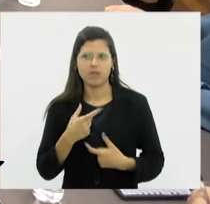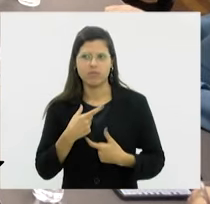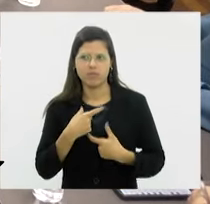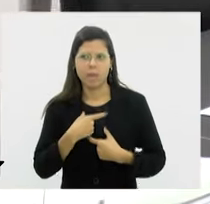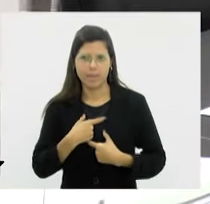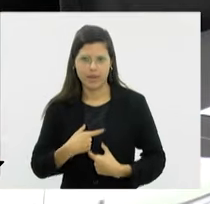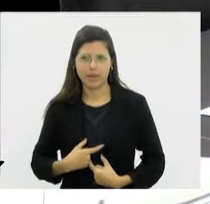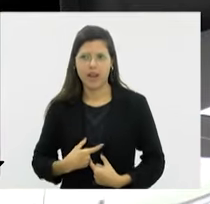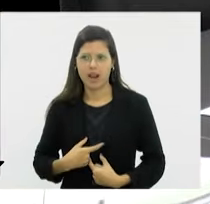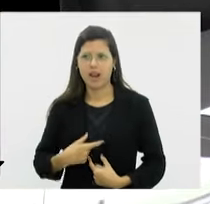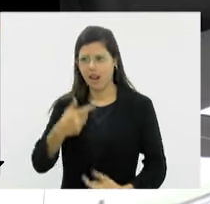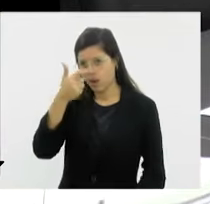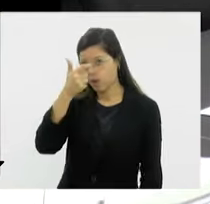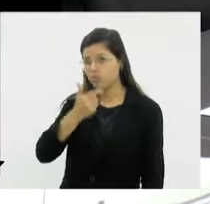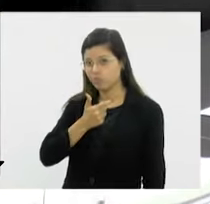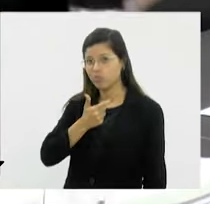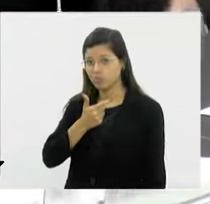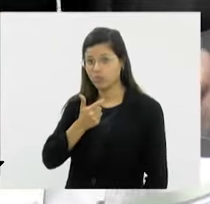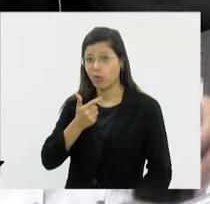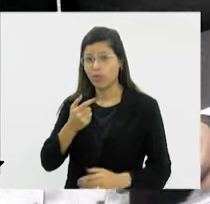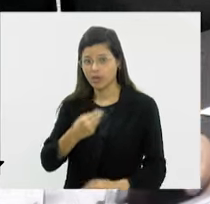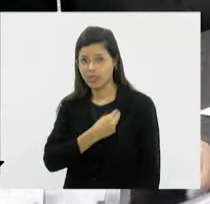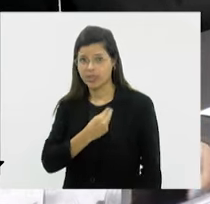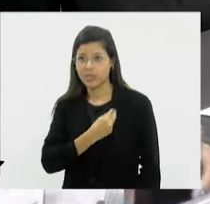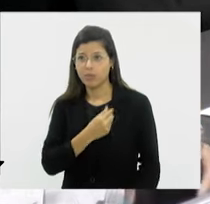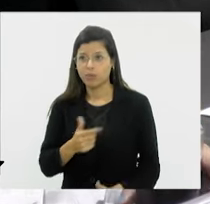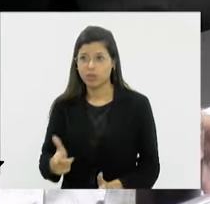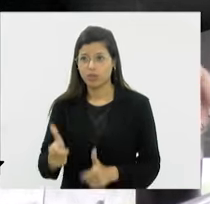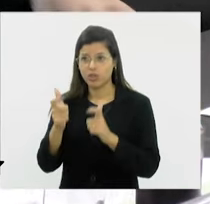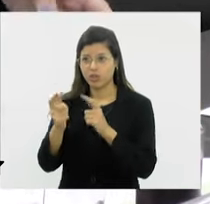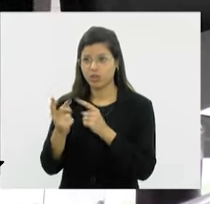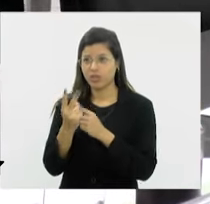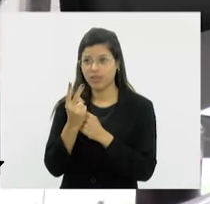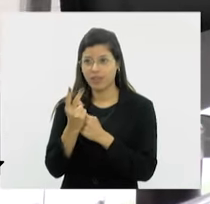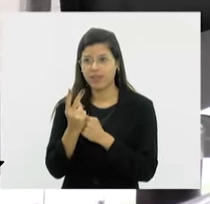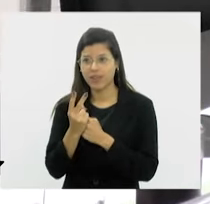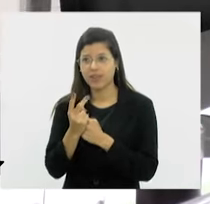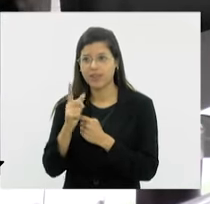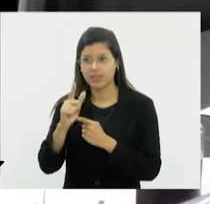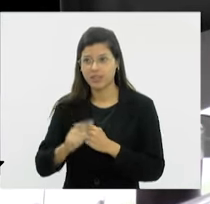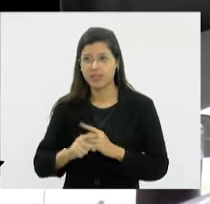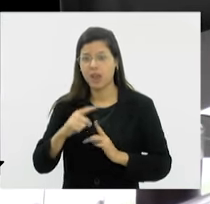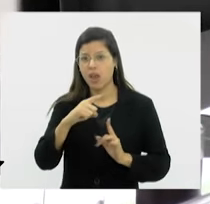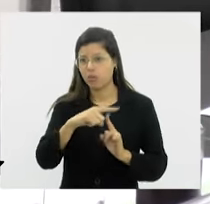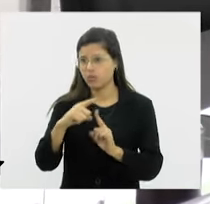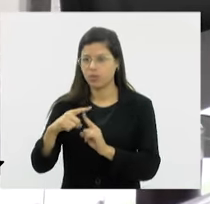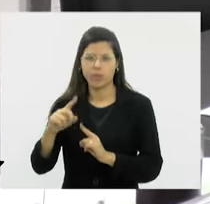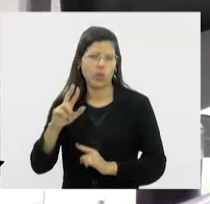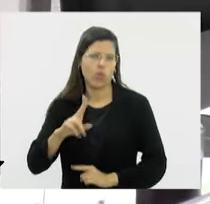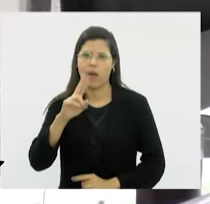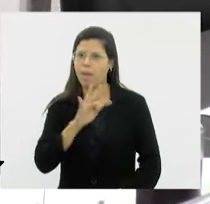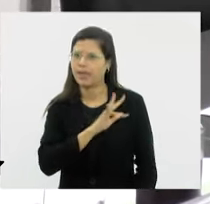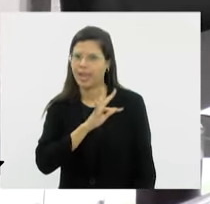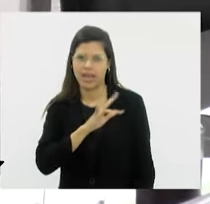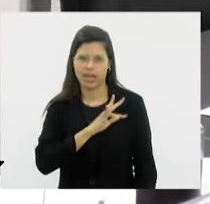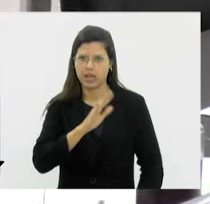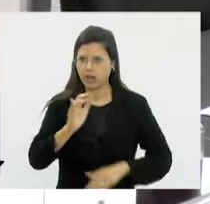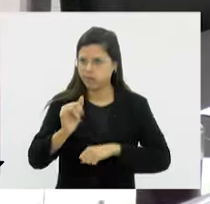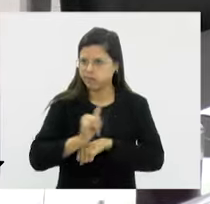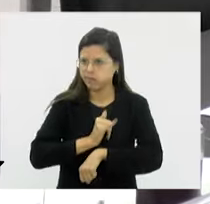eu, Rodrigo Amorim, sou competidor de tiro de defesa. Então, é uma modalidade, não é uma tática, é uma modalidade.